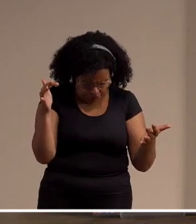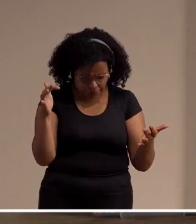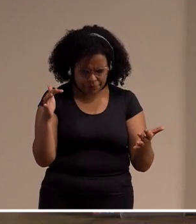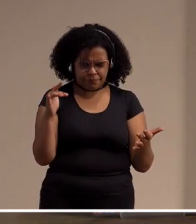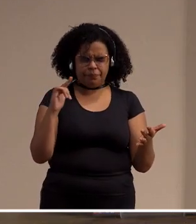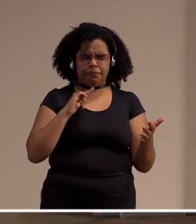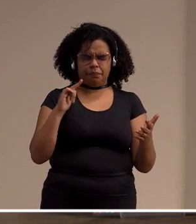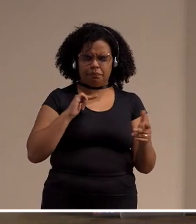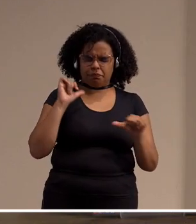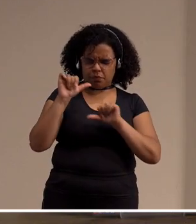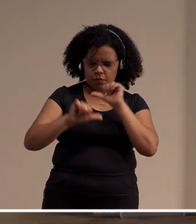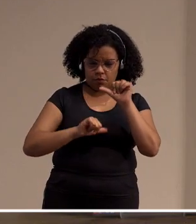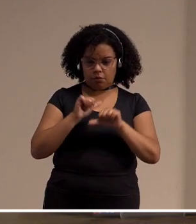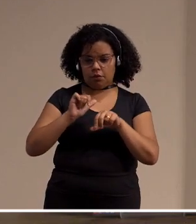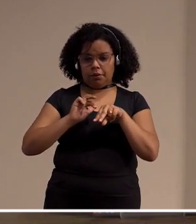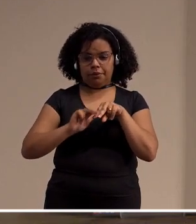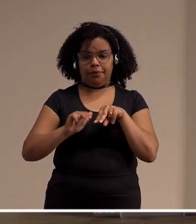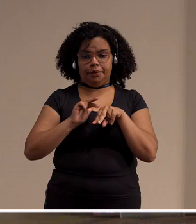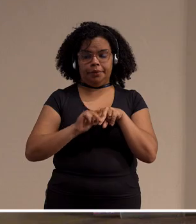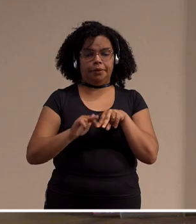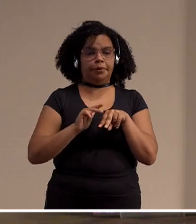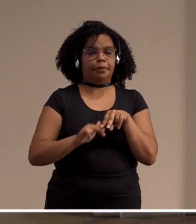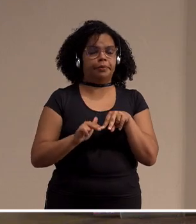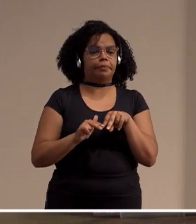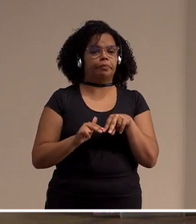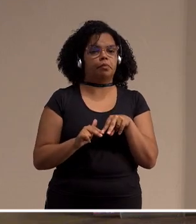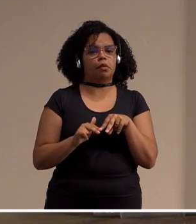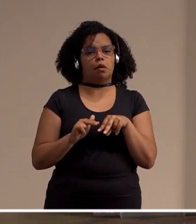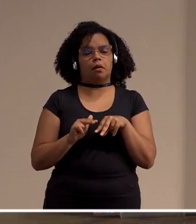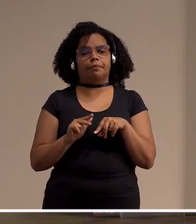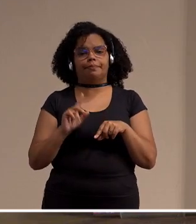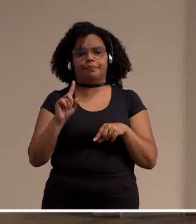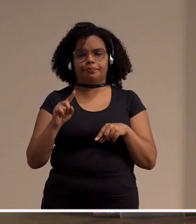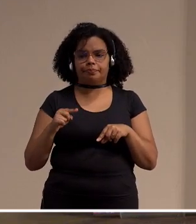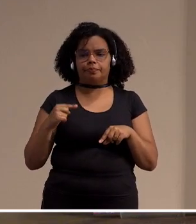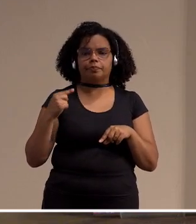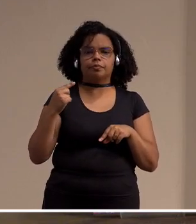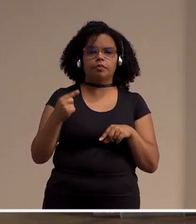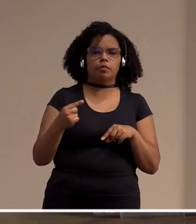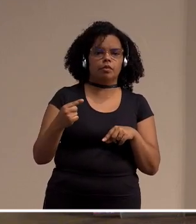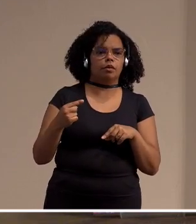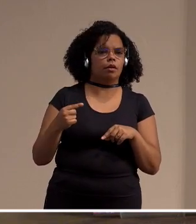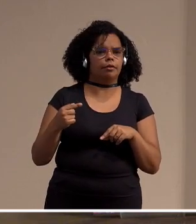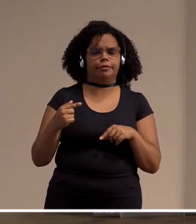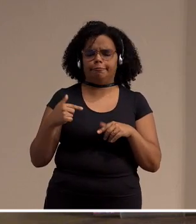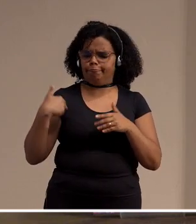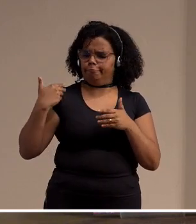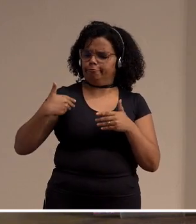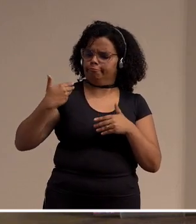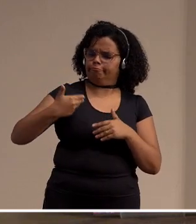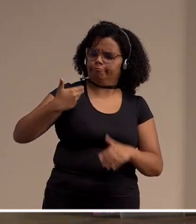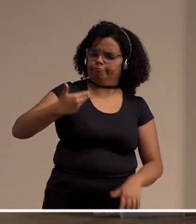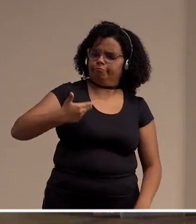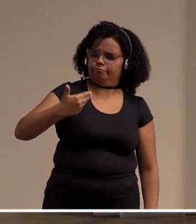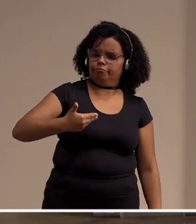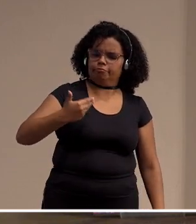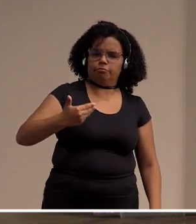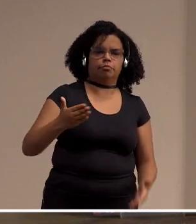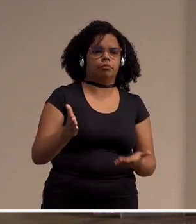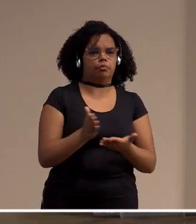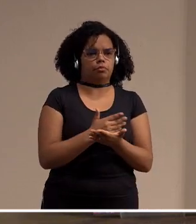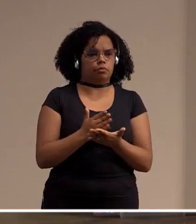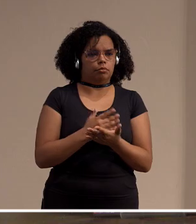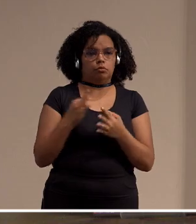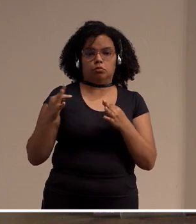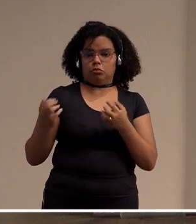gênero da personagem, o Deng Boy, depois vira uma Deng Girl, e de lá para cá tem esse lastro e o livro parece todo